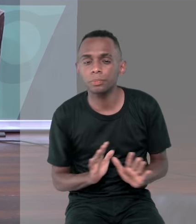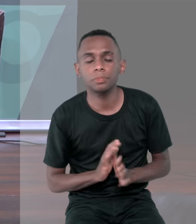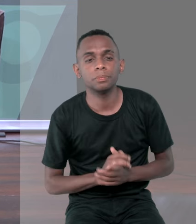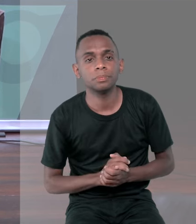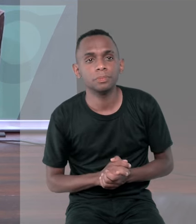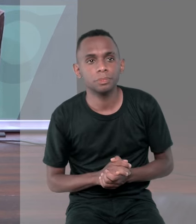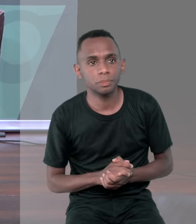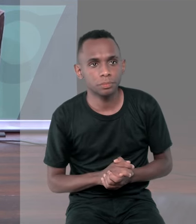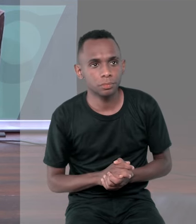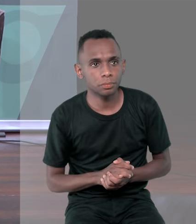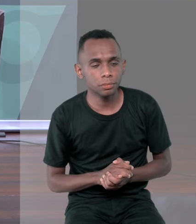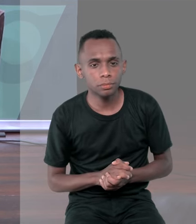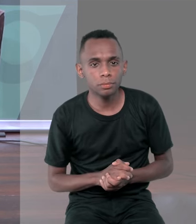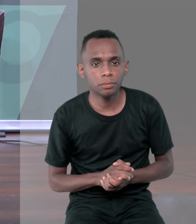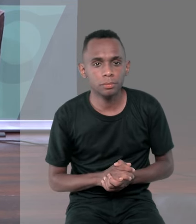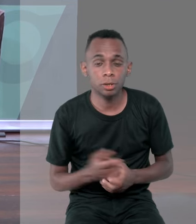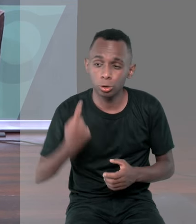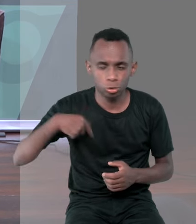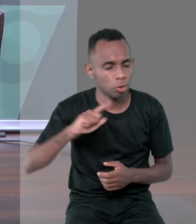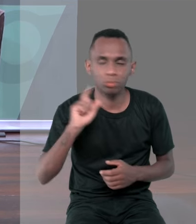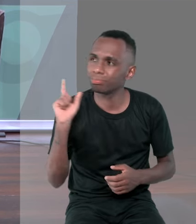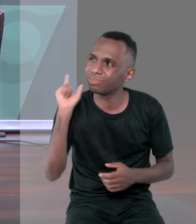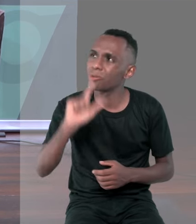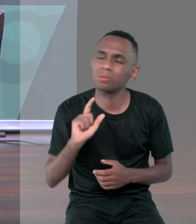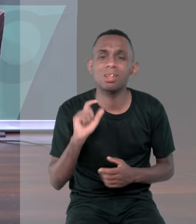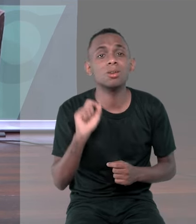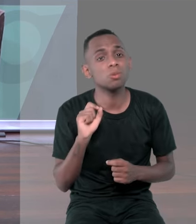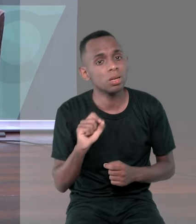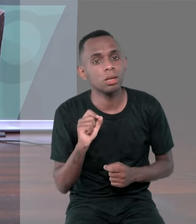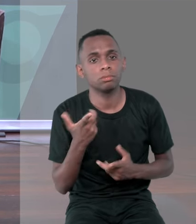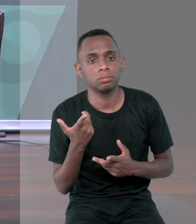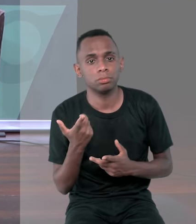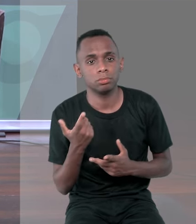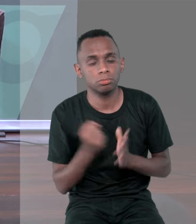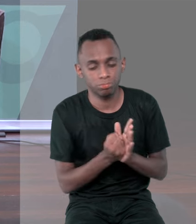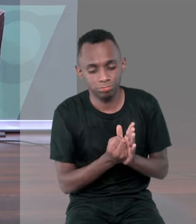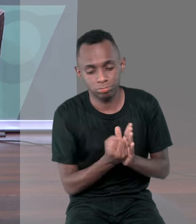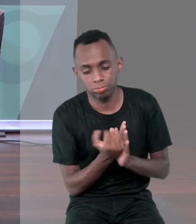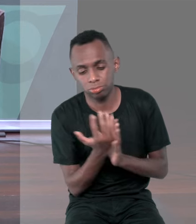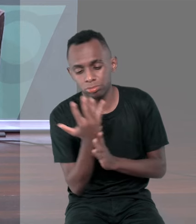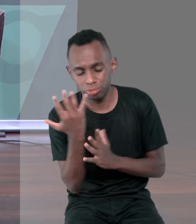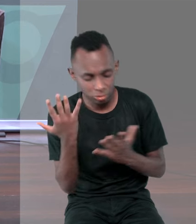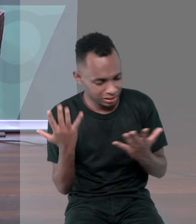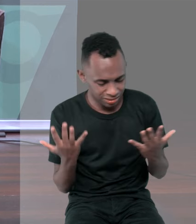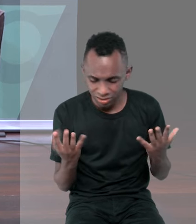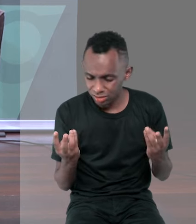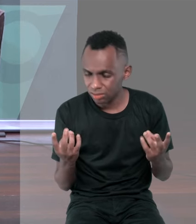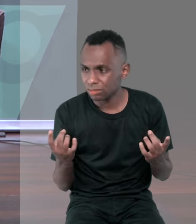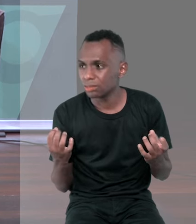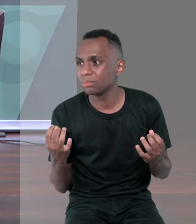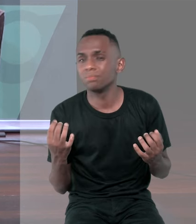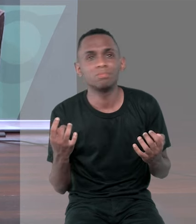Agora, a gente não consegue, ou talvez a gente consiga encher os números dos dedos das mãos, né,